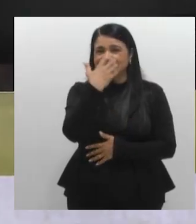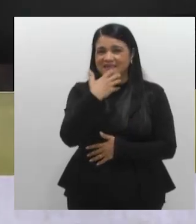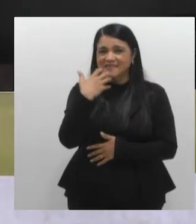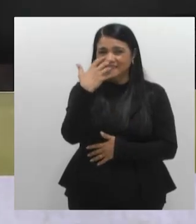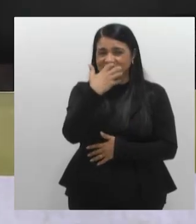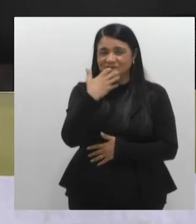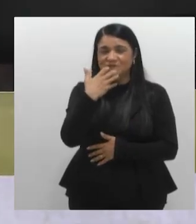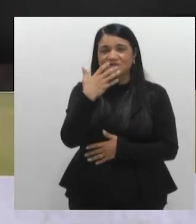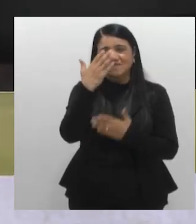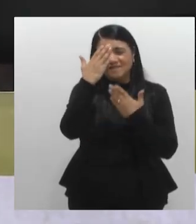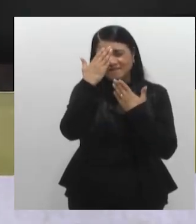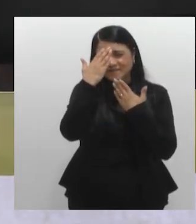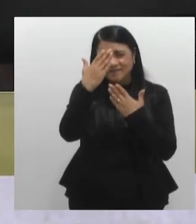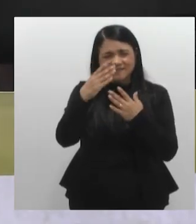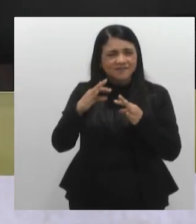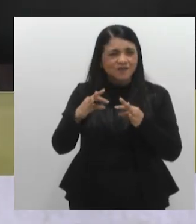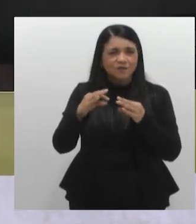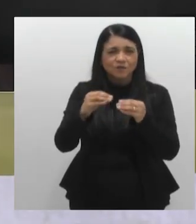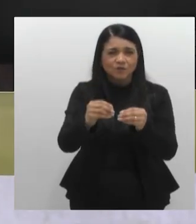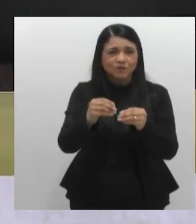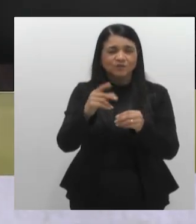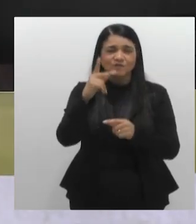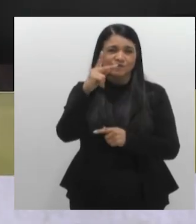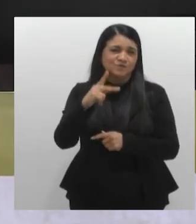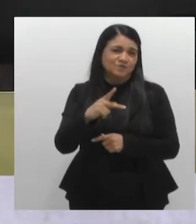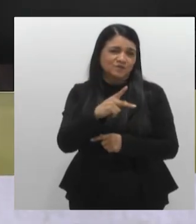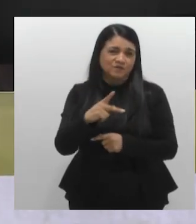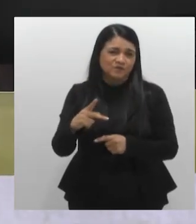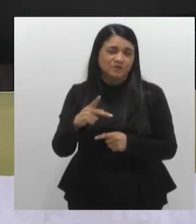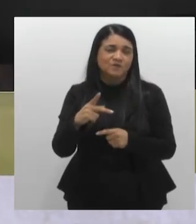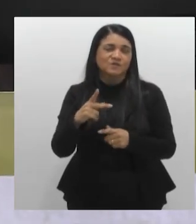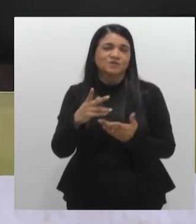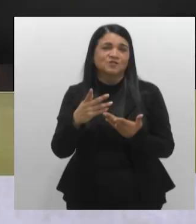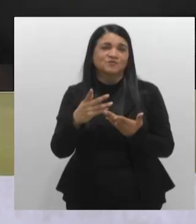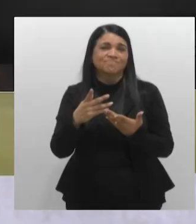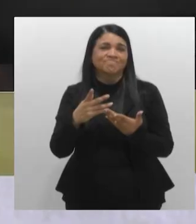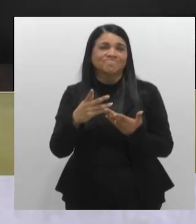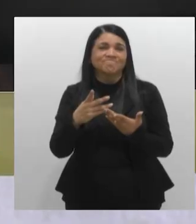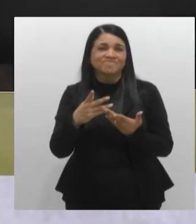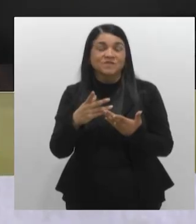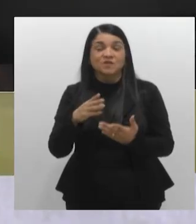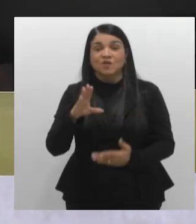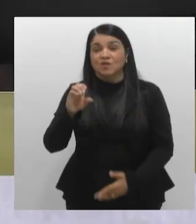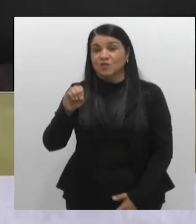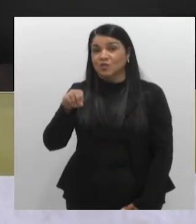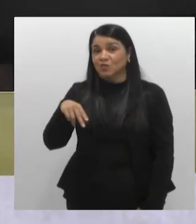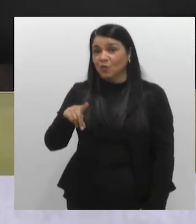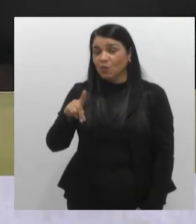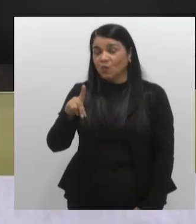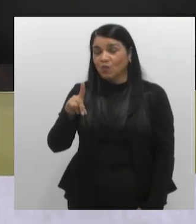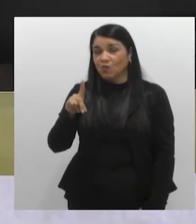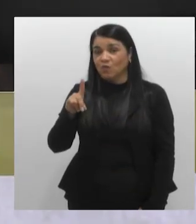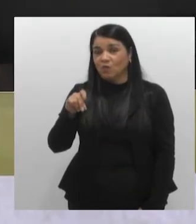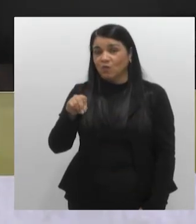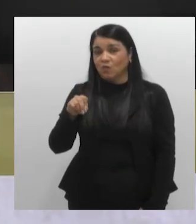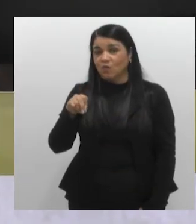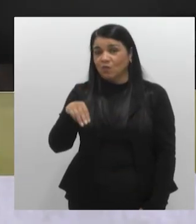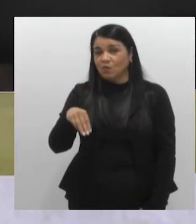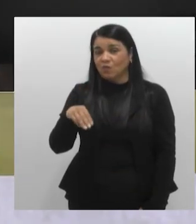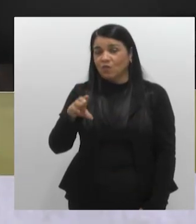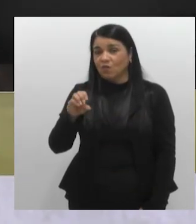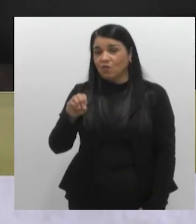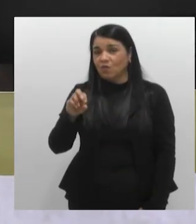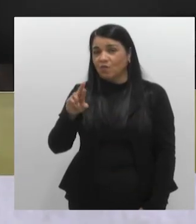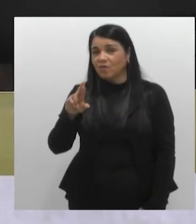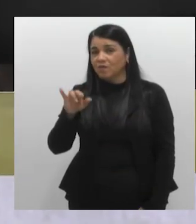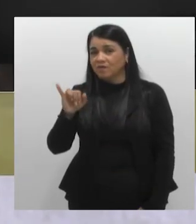aqui agradecendo muito a todo o pastoreio, esse nosso grande pastor, pescador de corações, Dom Orani. A gente quer agradecer agora